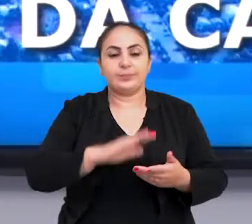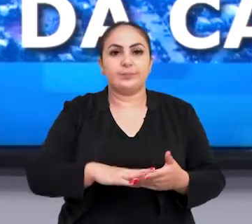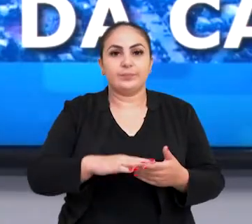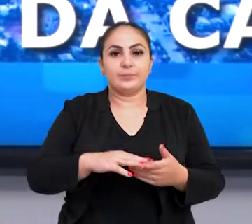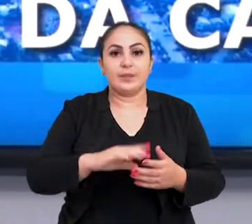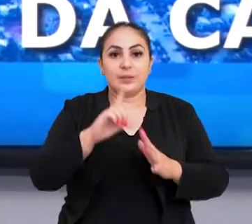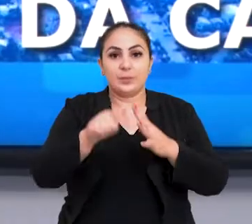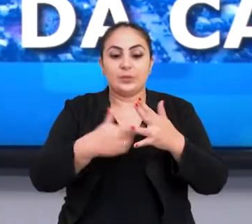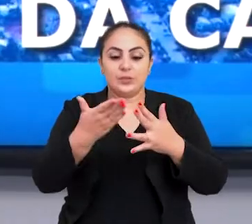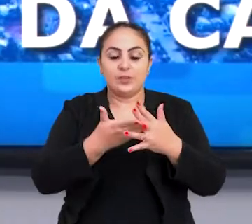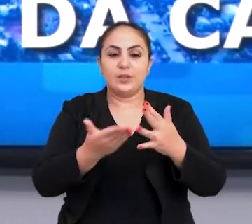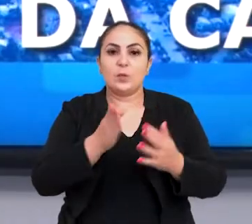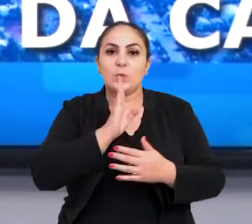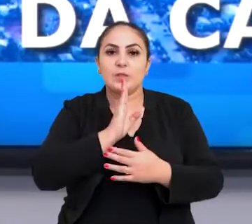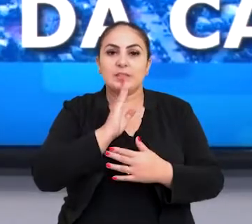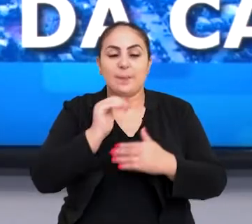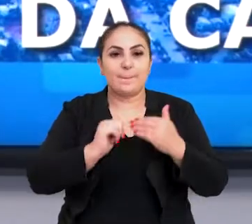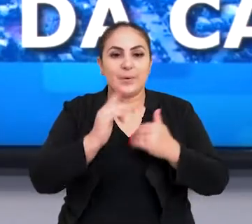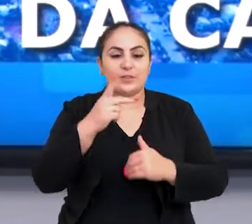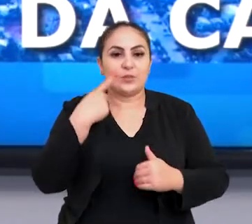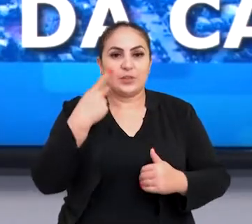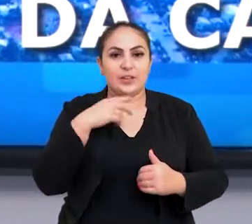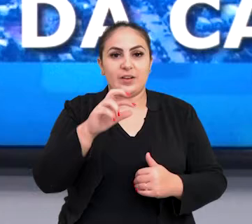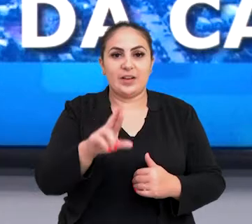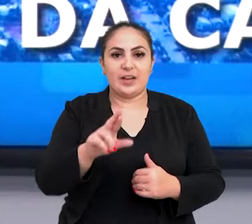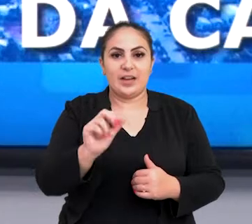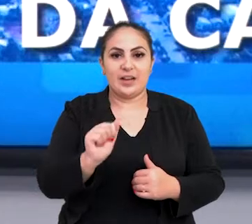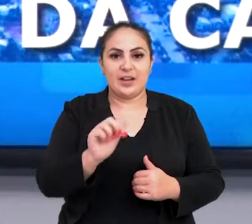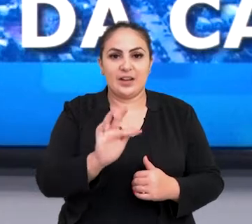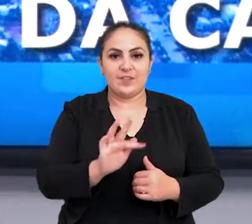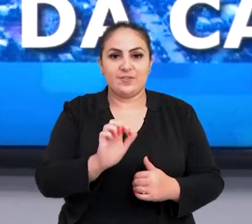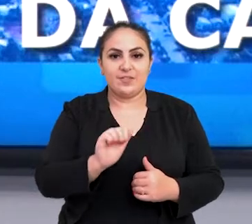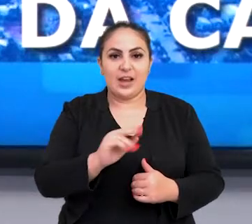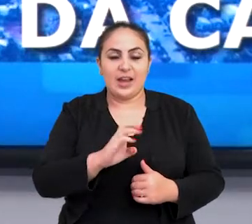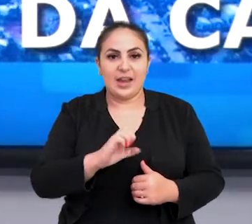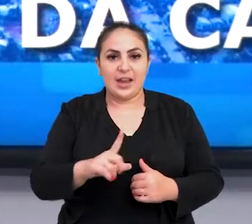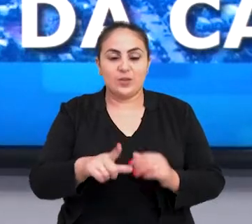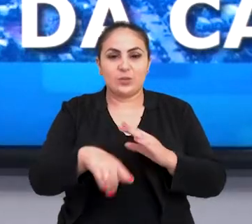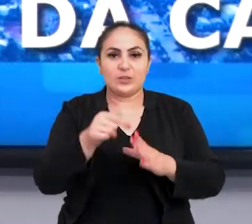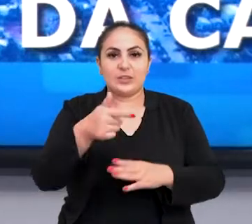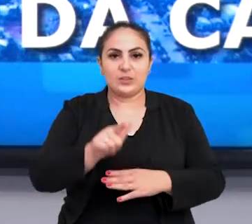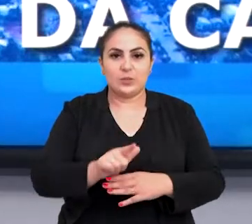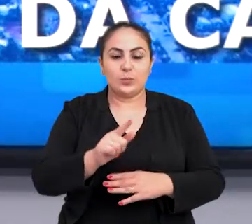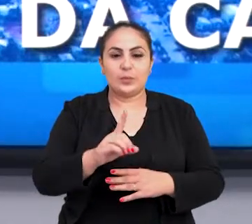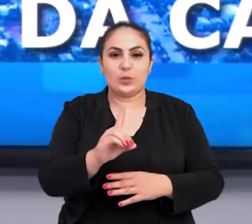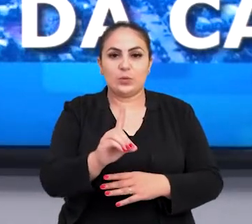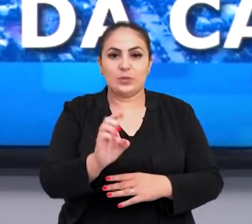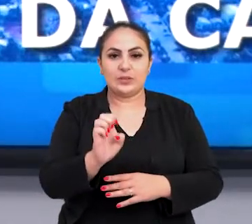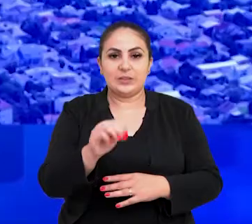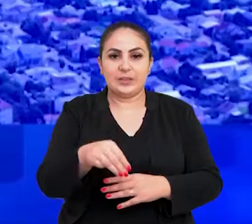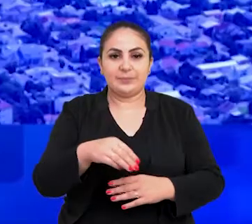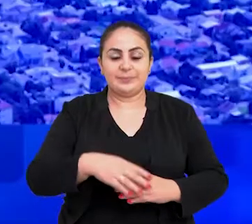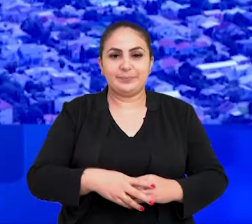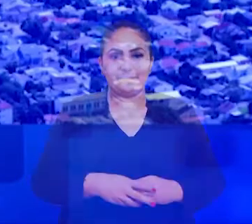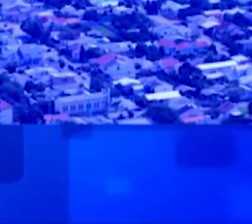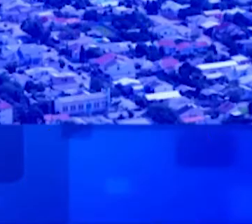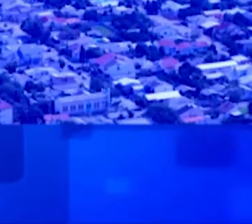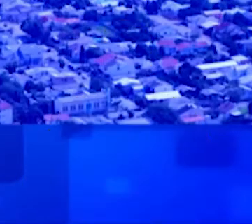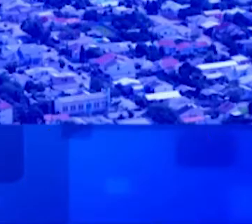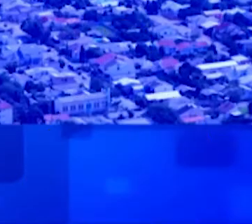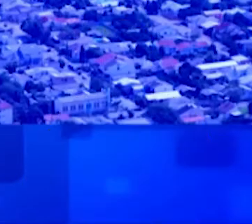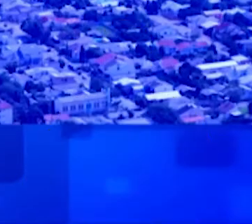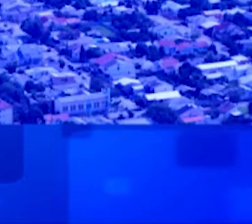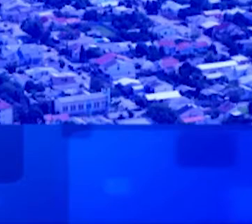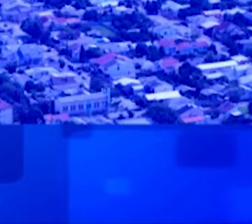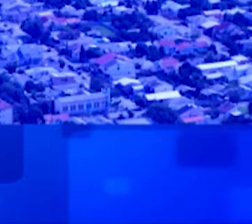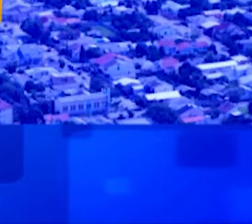E no segundo bloco você vai conhecer mais do vereador Rafael Colucci, reeleito pelo Democratas.